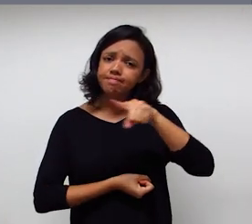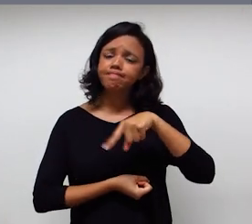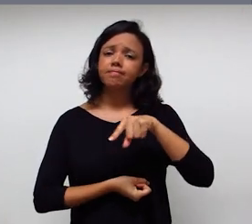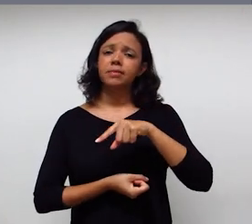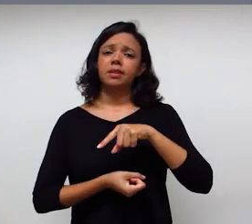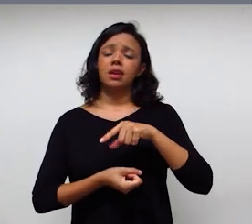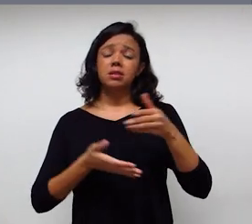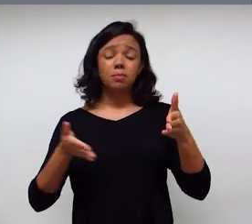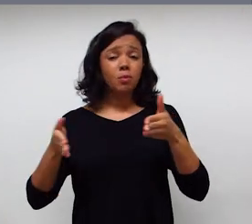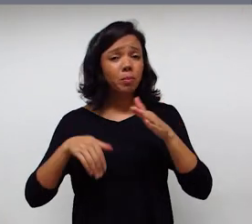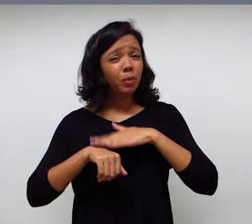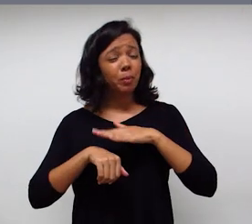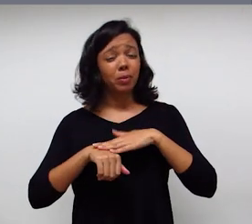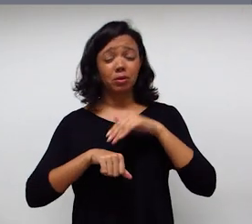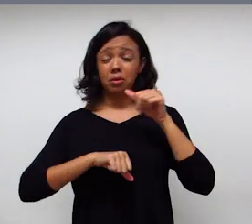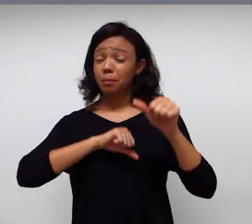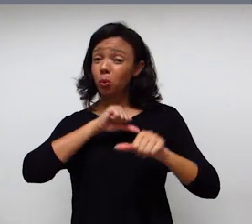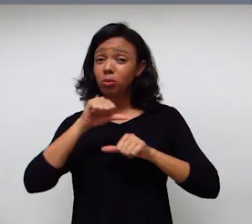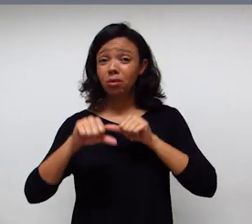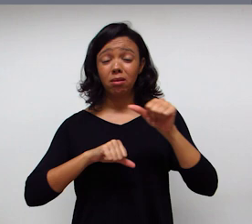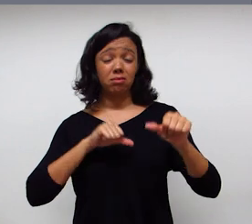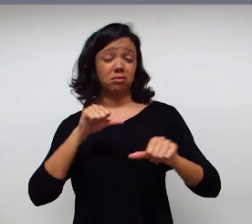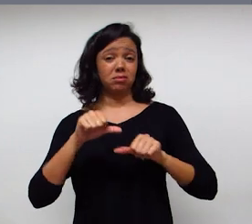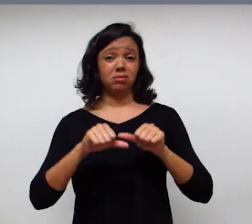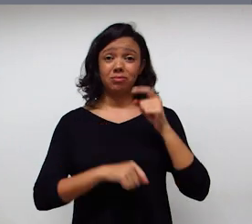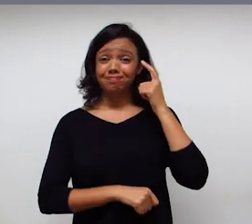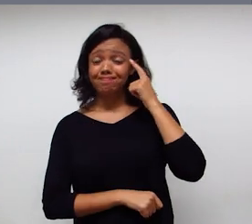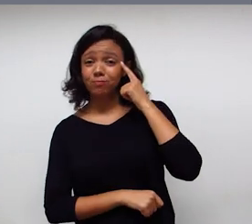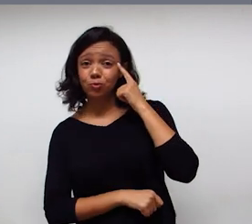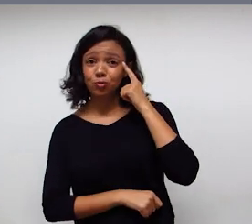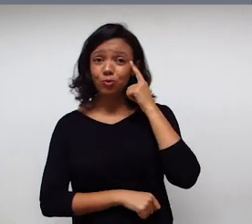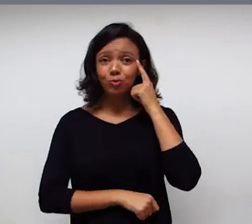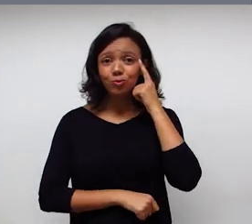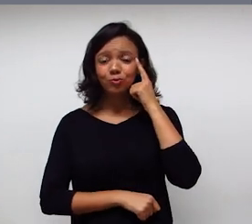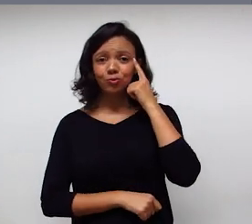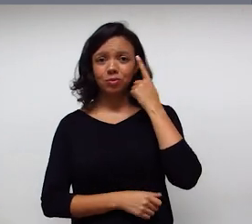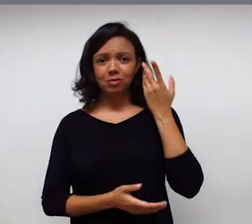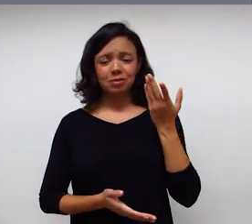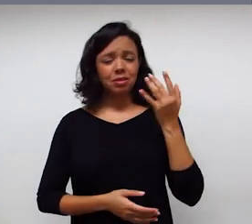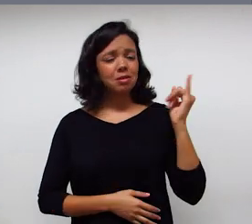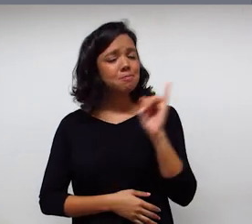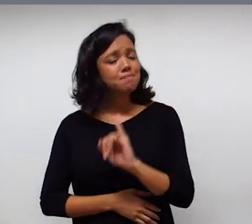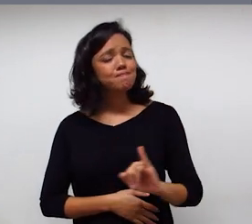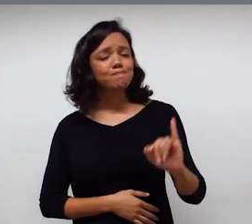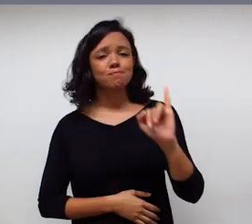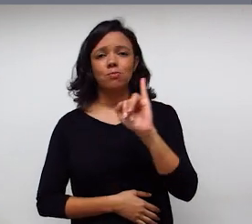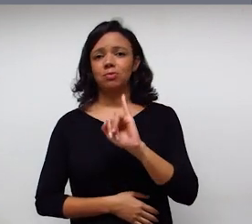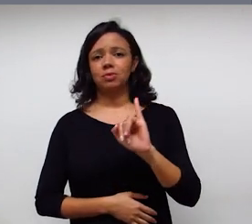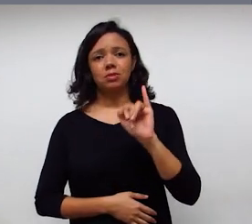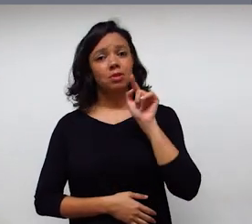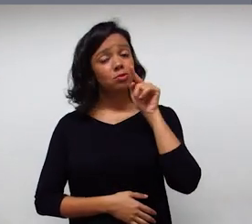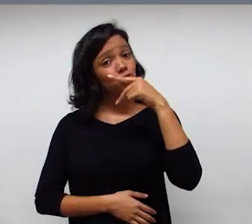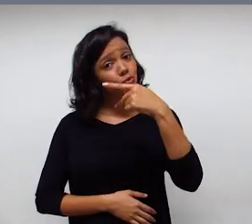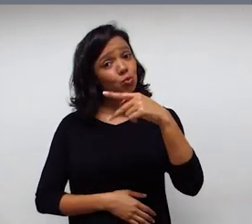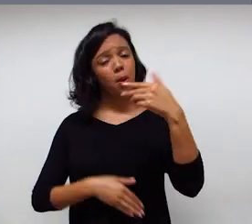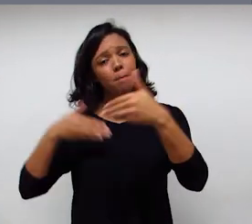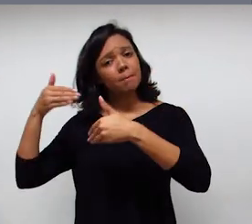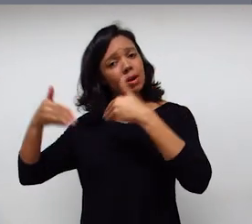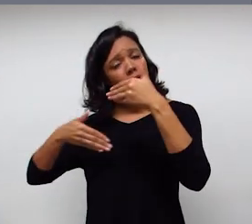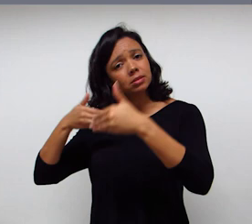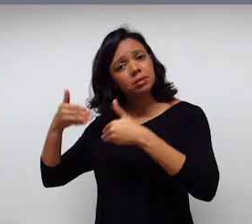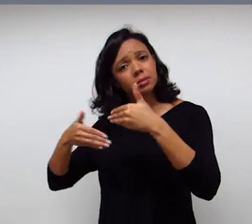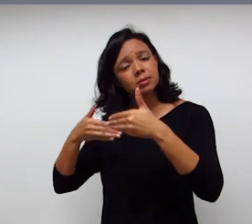vivemos essas mudanças e incertezas, o quanto é importante a sua